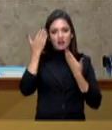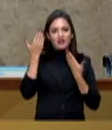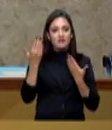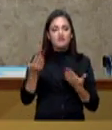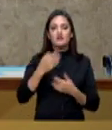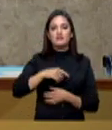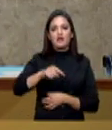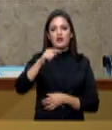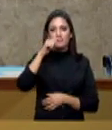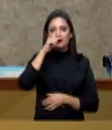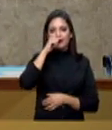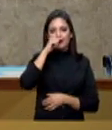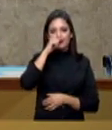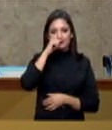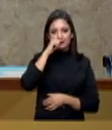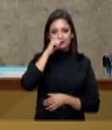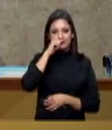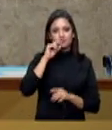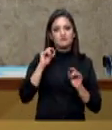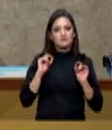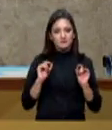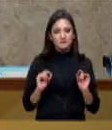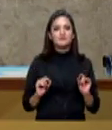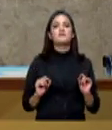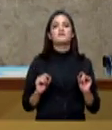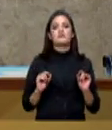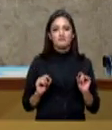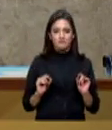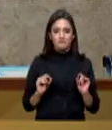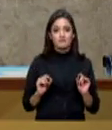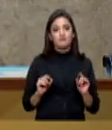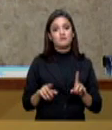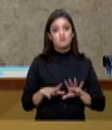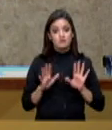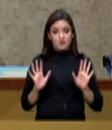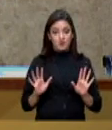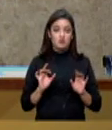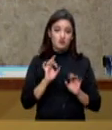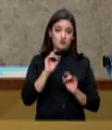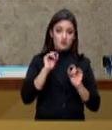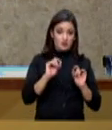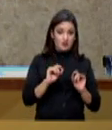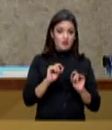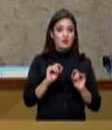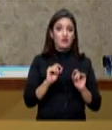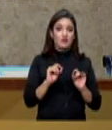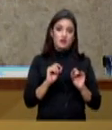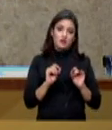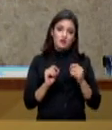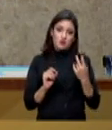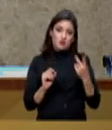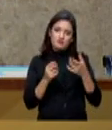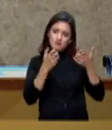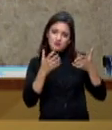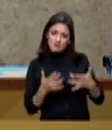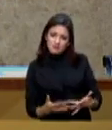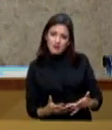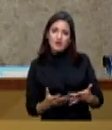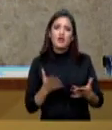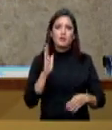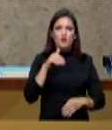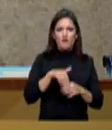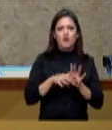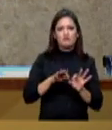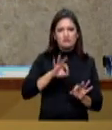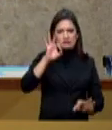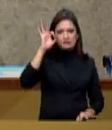colegiado Mas eu procurei fazer uma síntese de duas páginas só para talvez felicitar O que